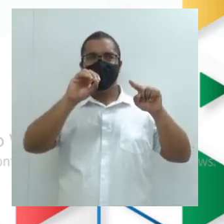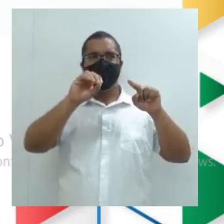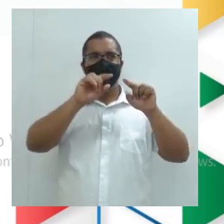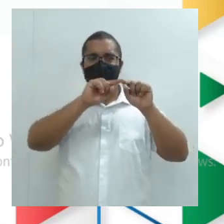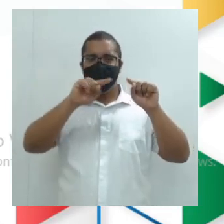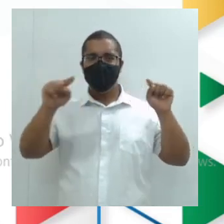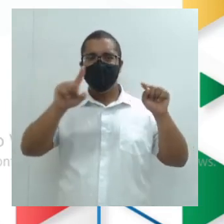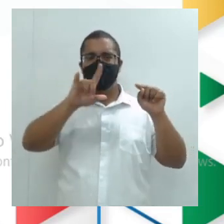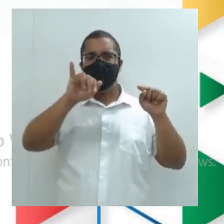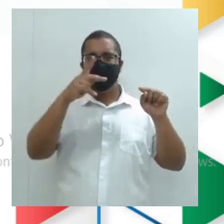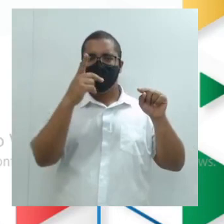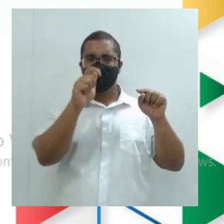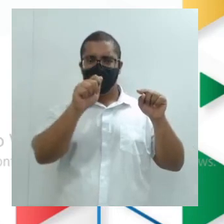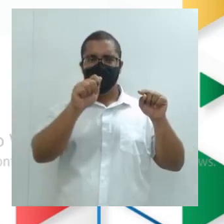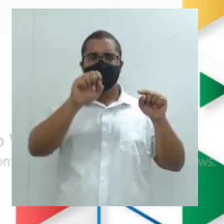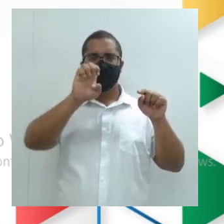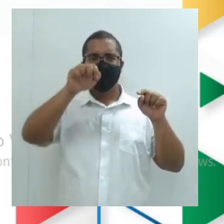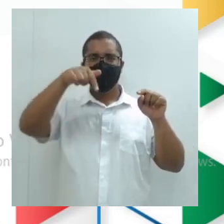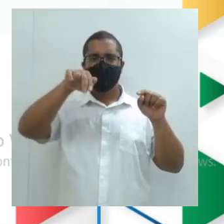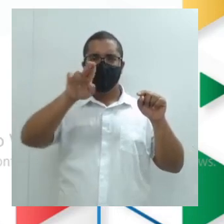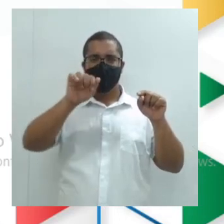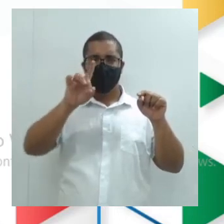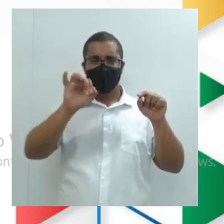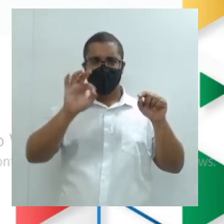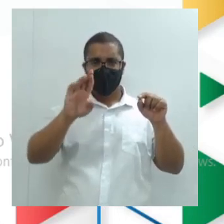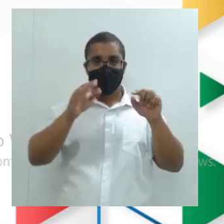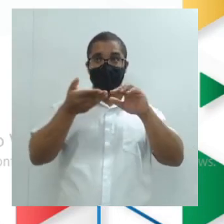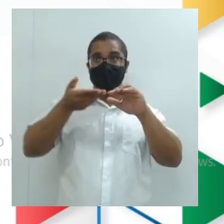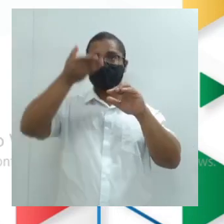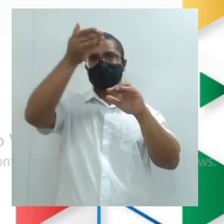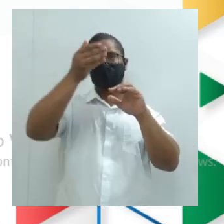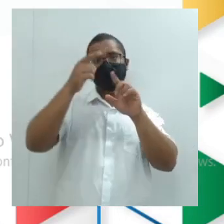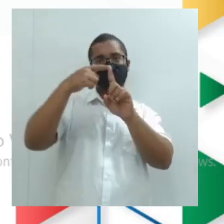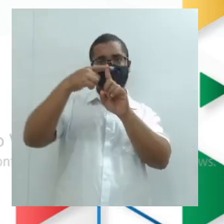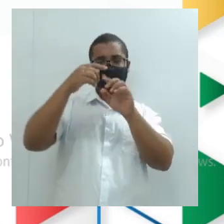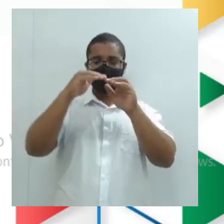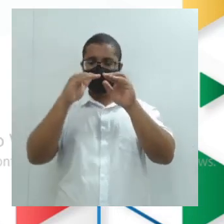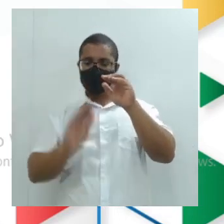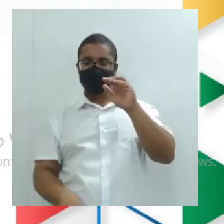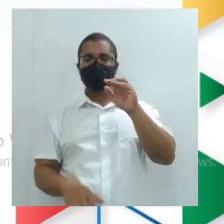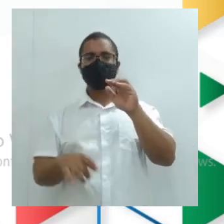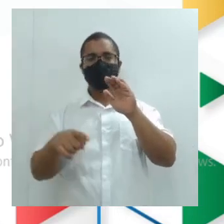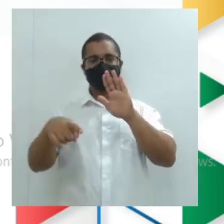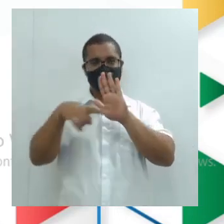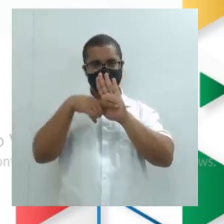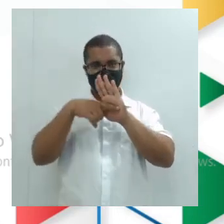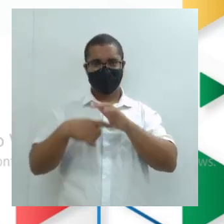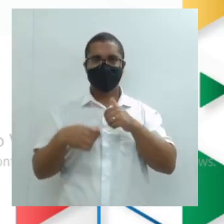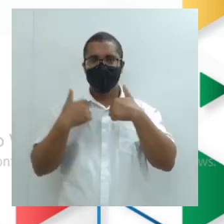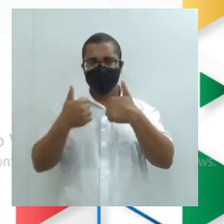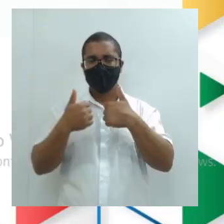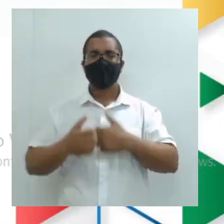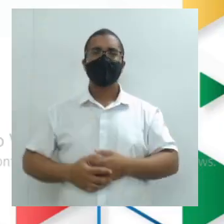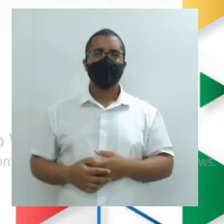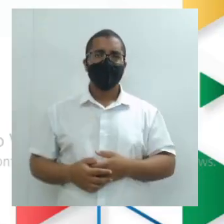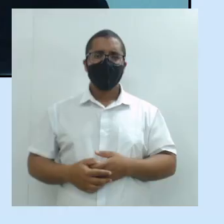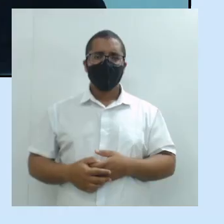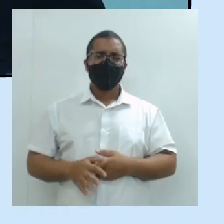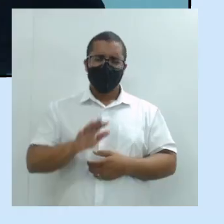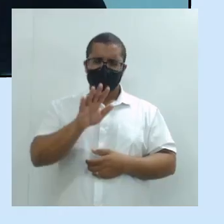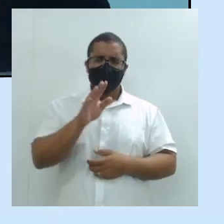do zero está positivo, abaixo do zero está negativo, como referência para latitude, tá bom? Presta bem